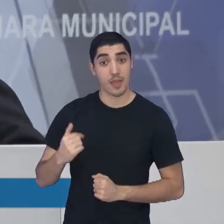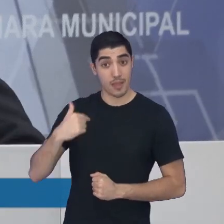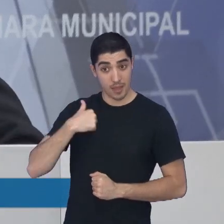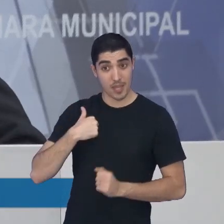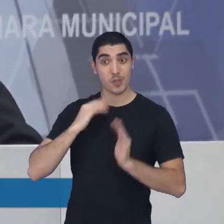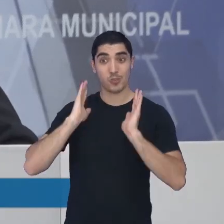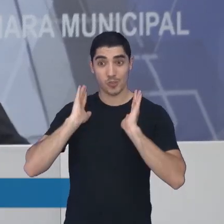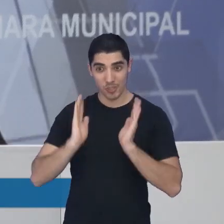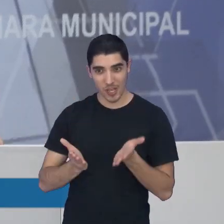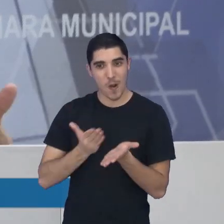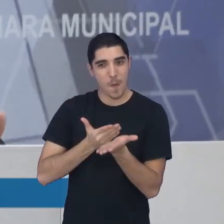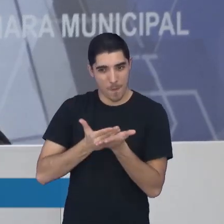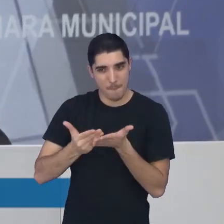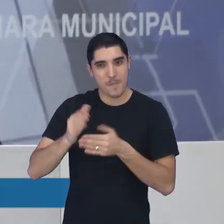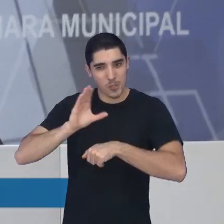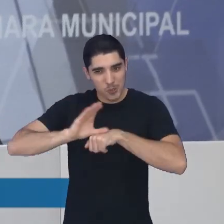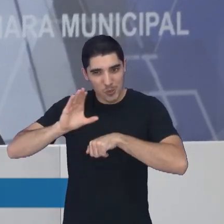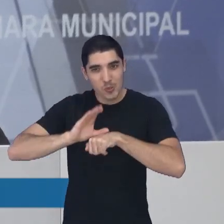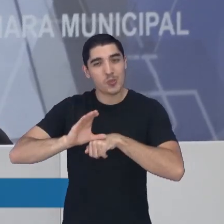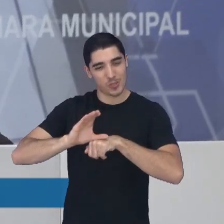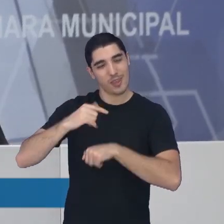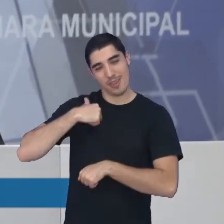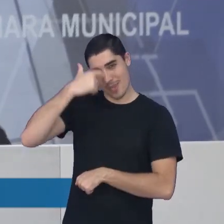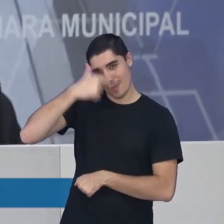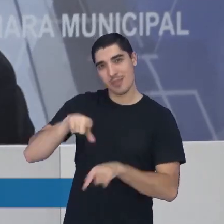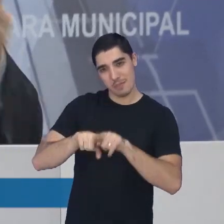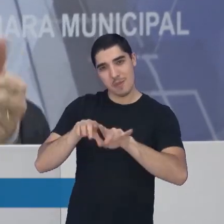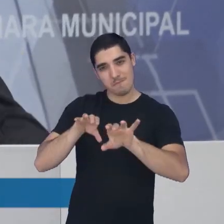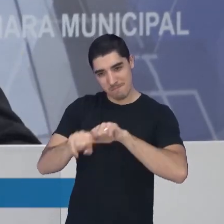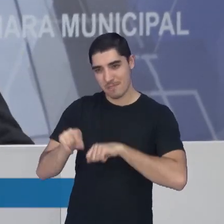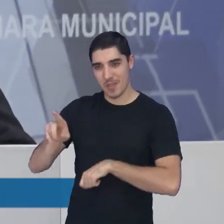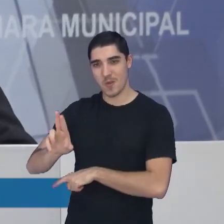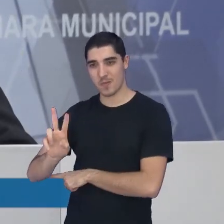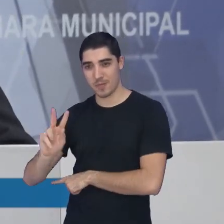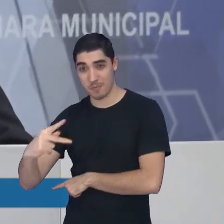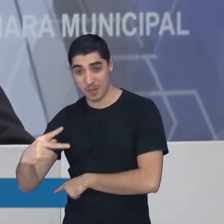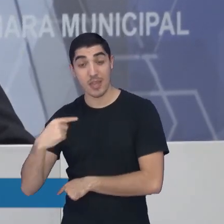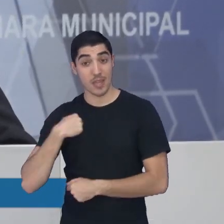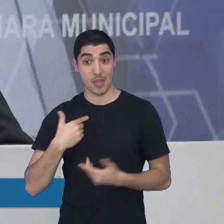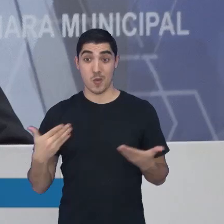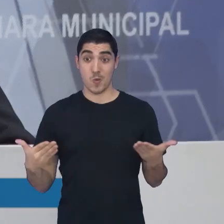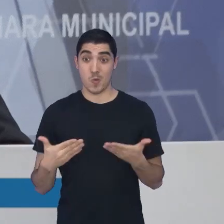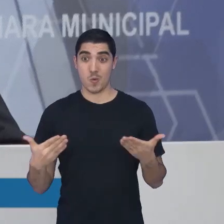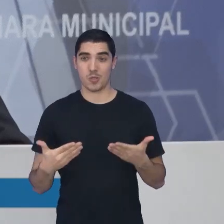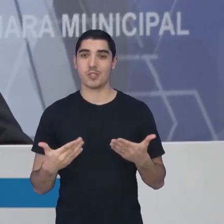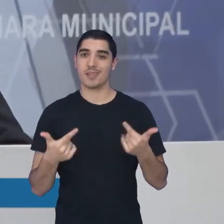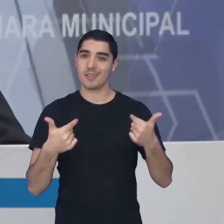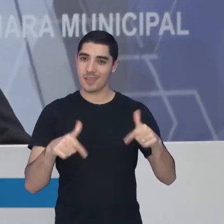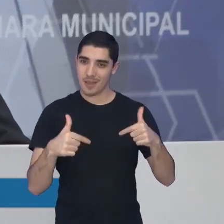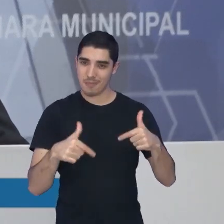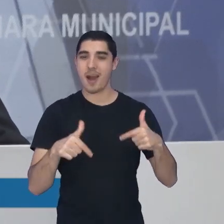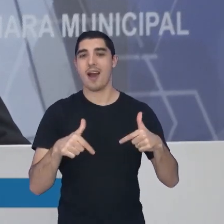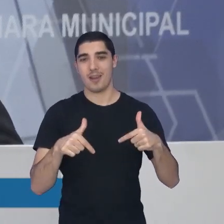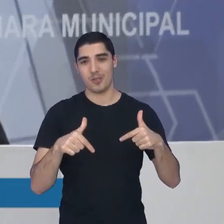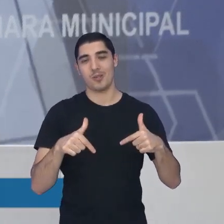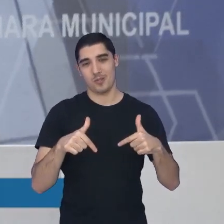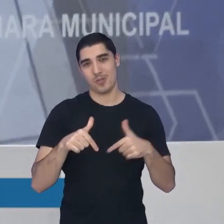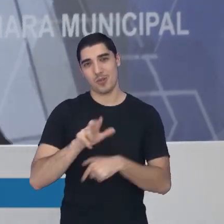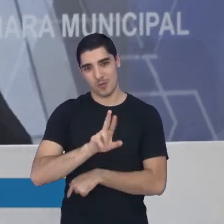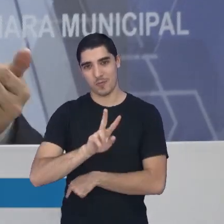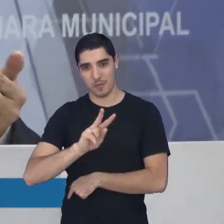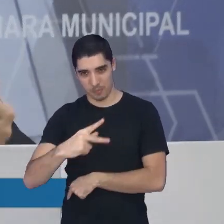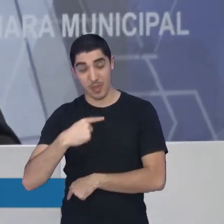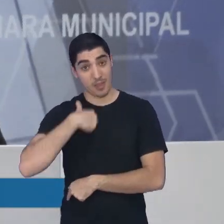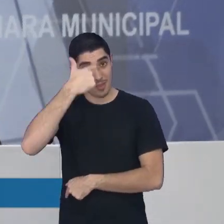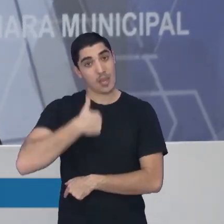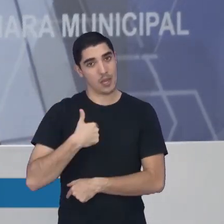comecei o curso na Univap, sou filho da Univap, hoje sou professor na Faculdade de Direito da Univap também,